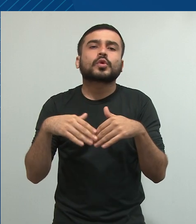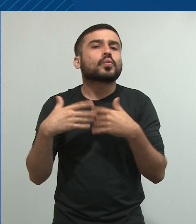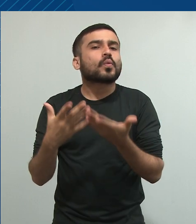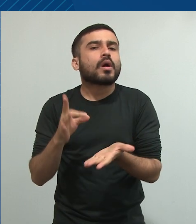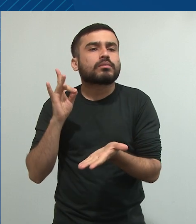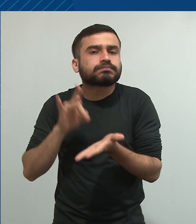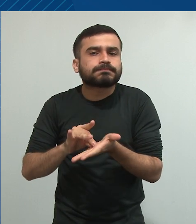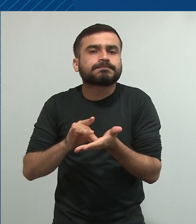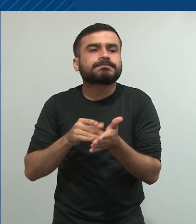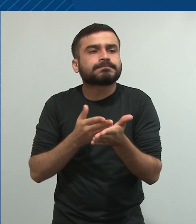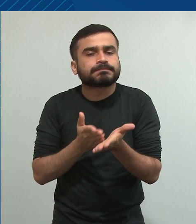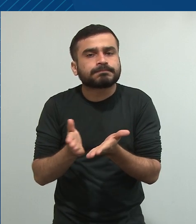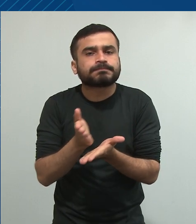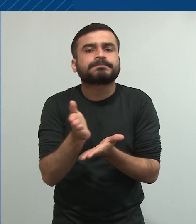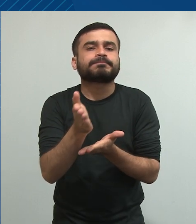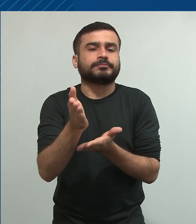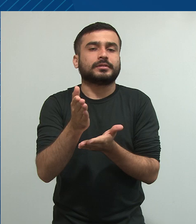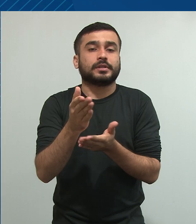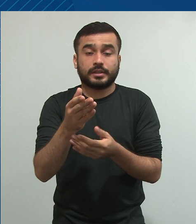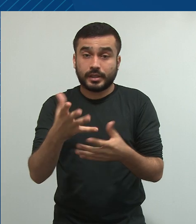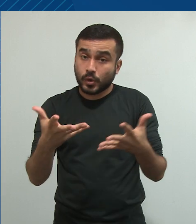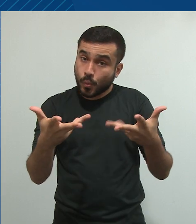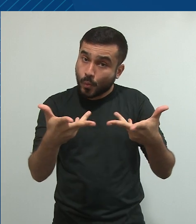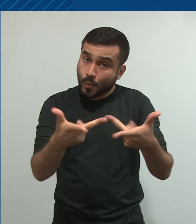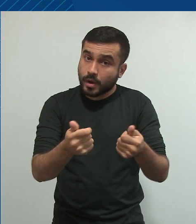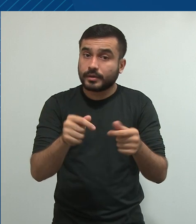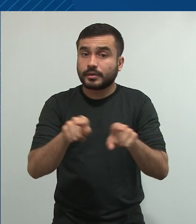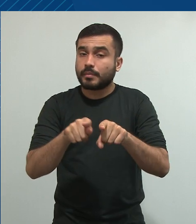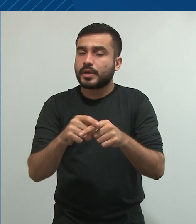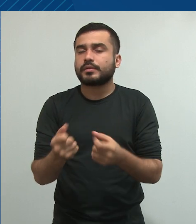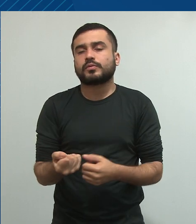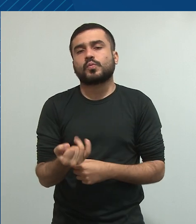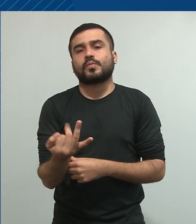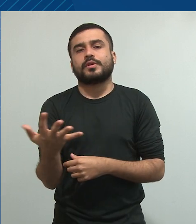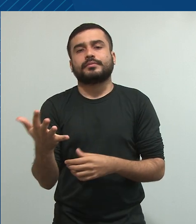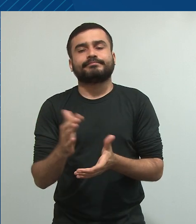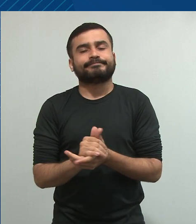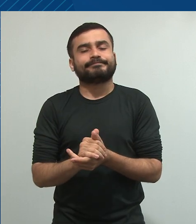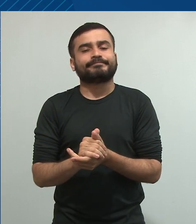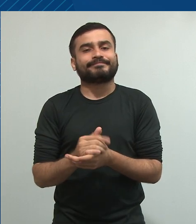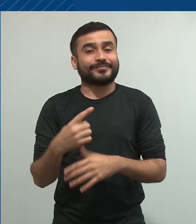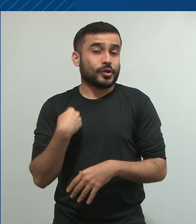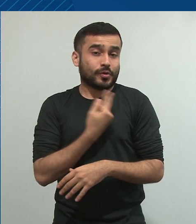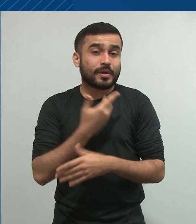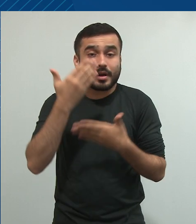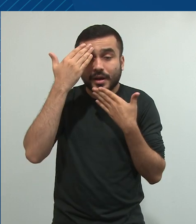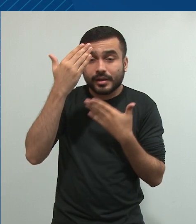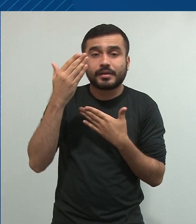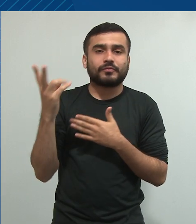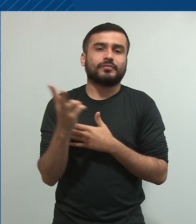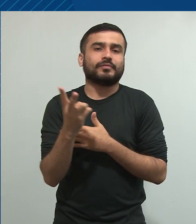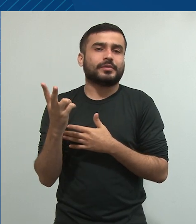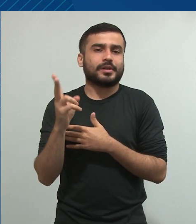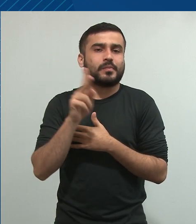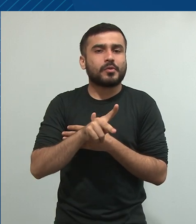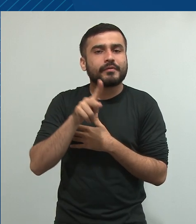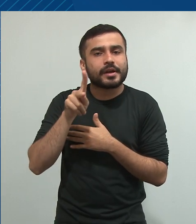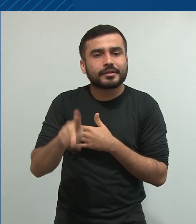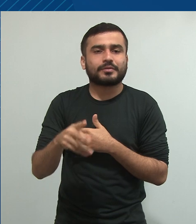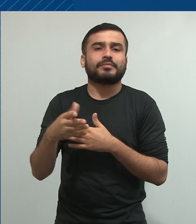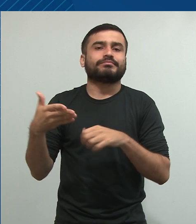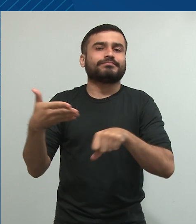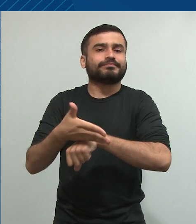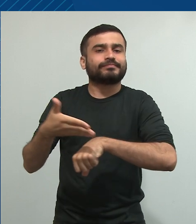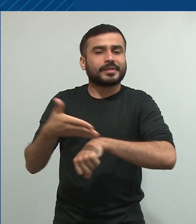estamos falando? Em quantidade e em qualidade. Nós agradecemos a presença e a participação do professor Alexandre e da